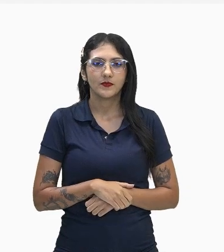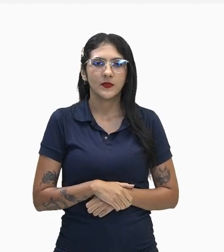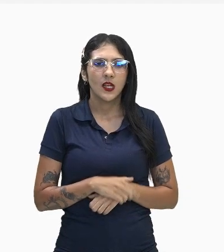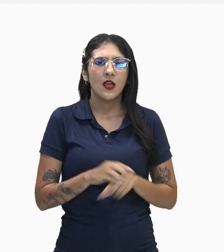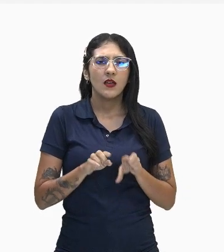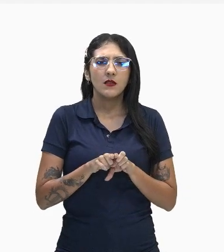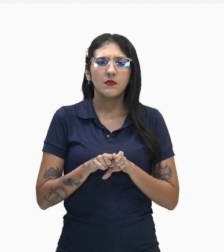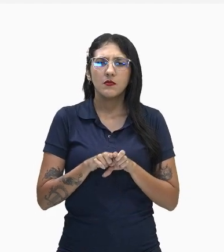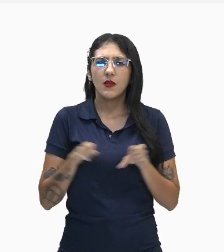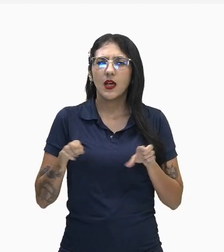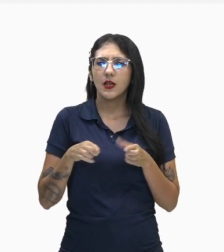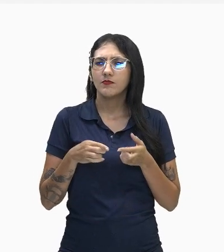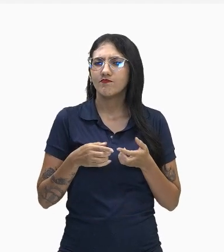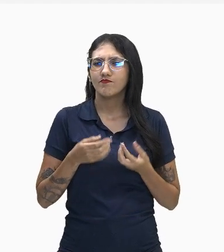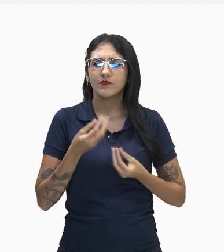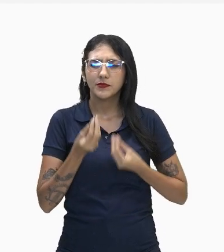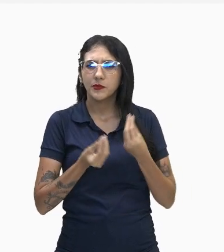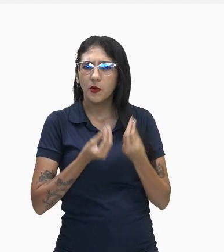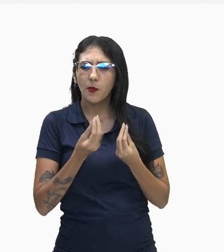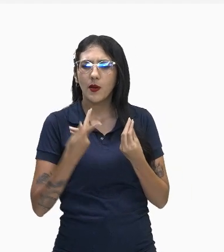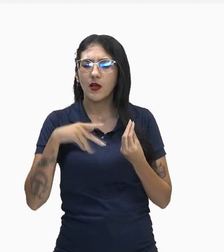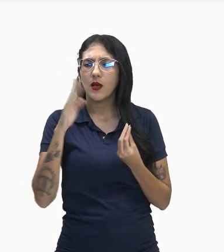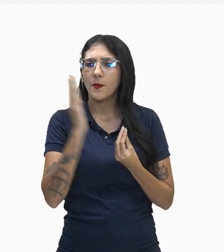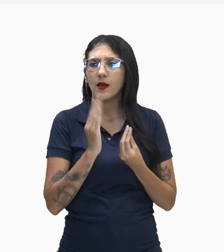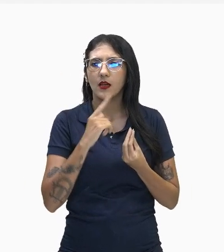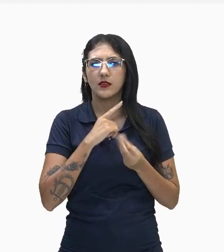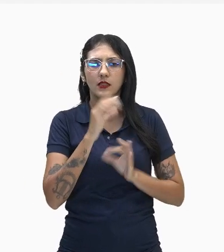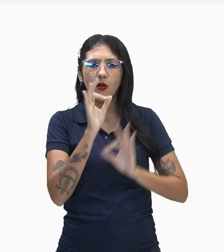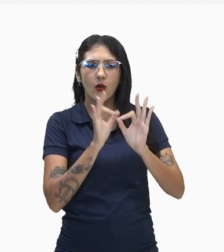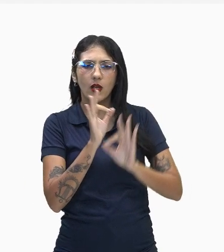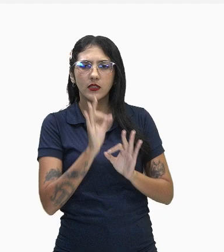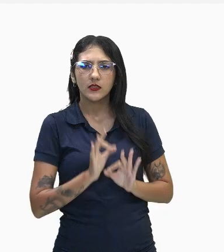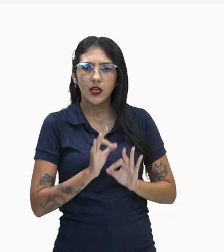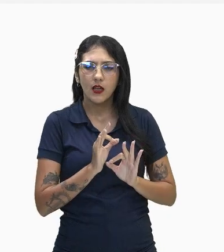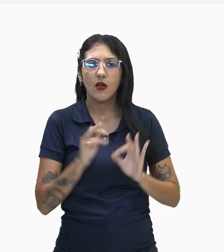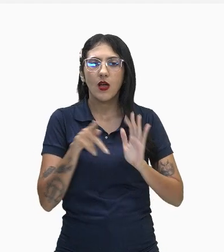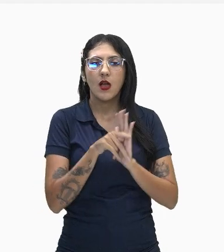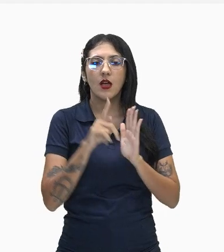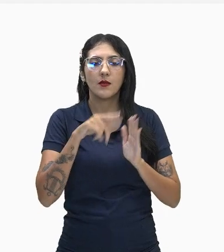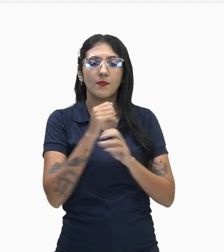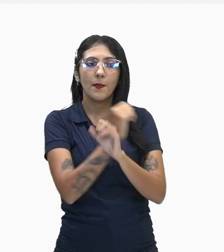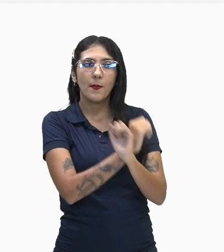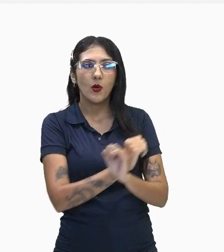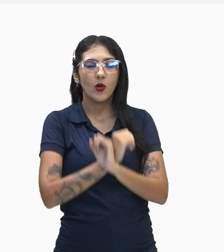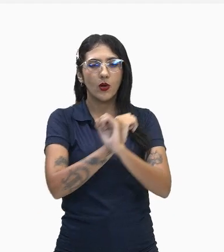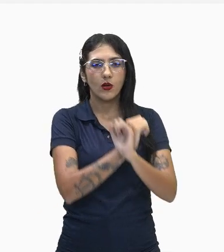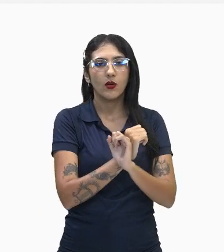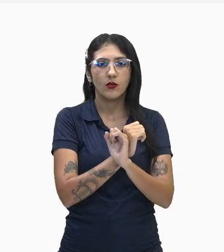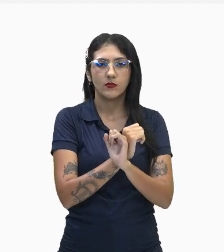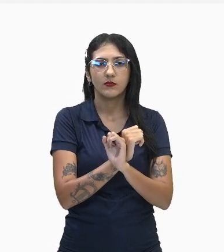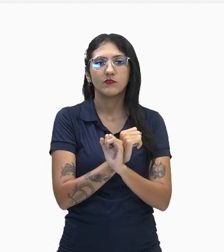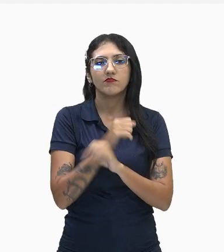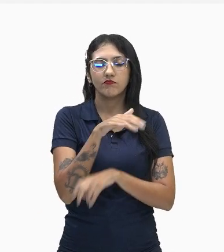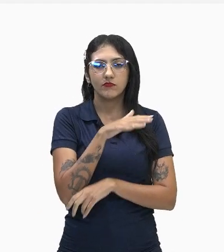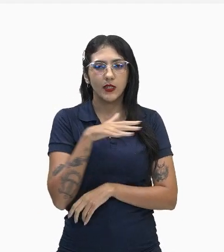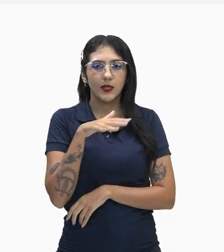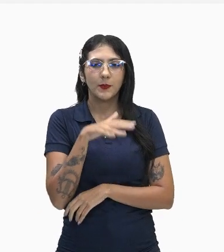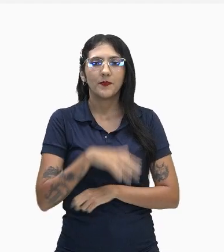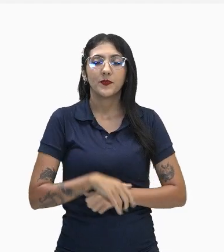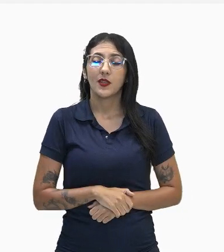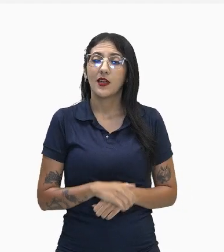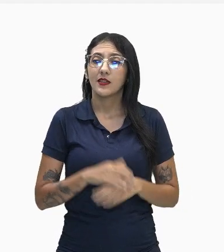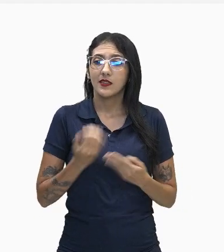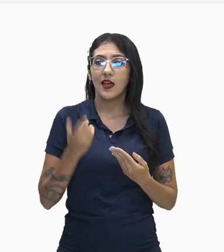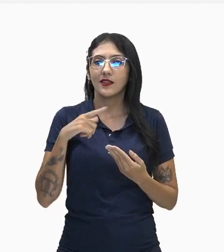o Brasil ele organiza a proteção da sua biodiversidade? E aí que entra